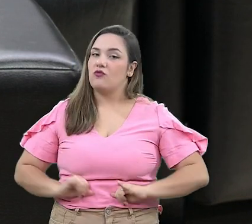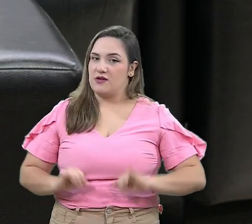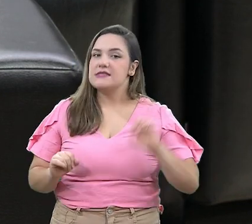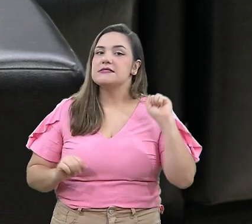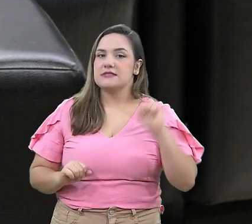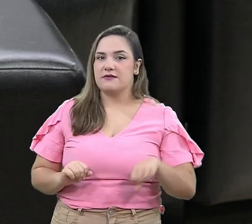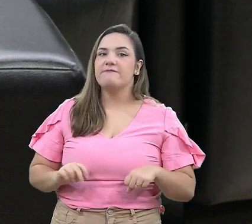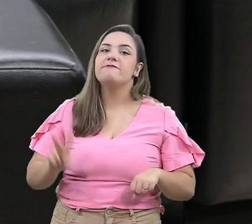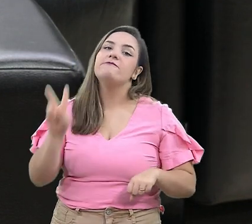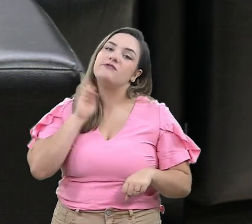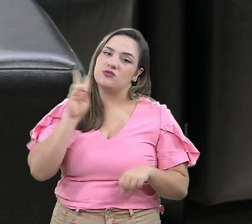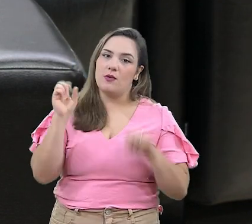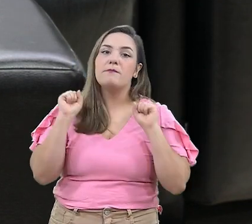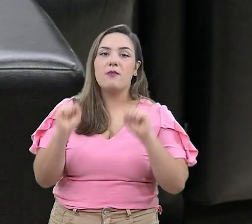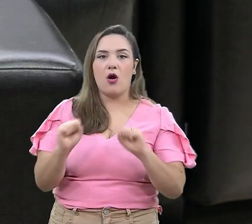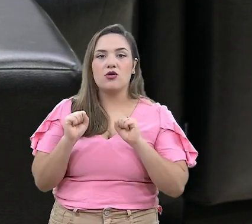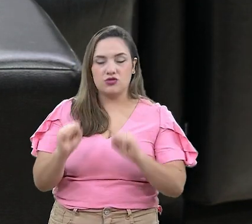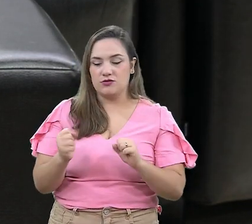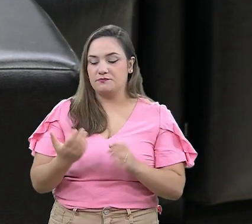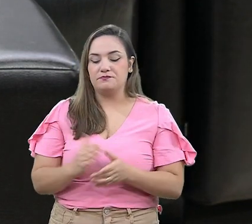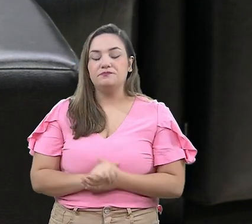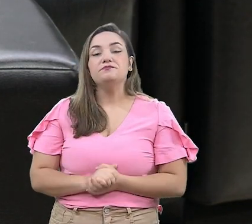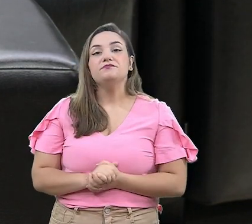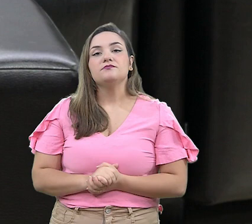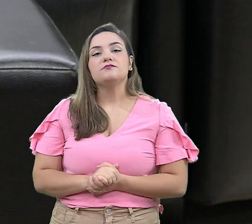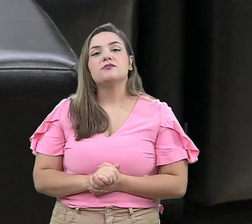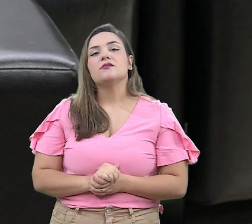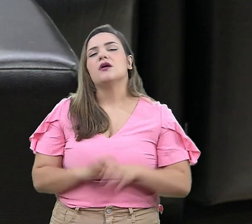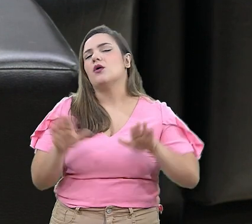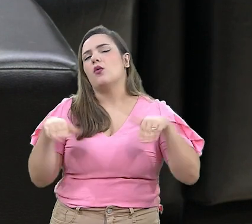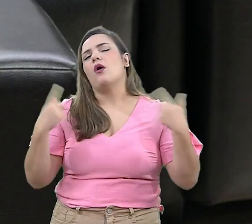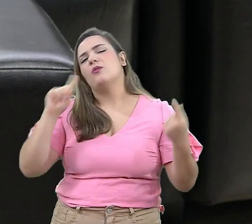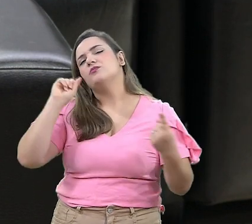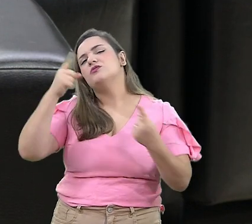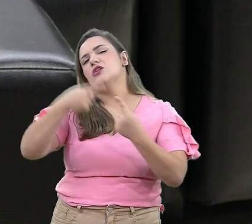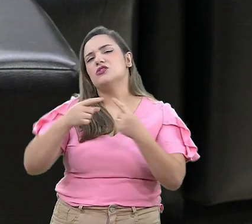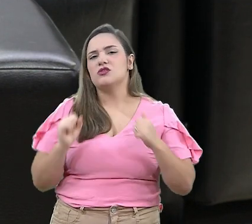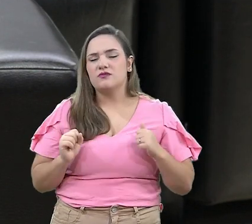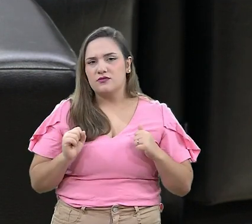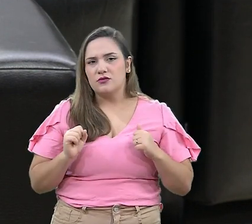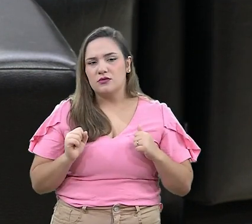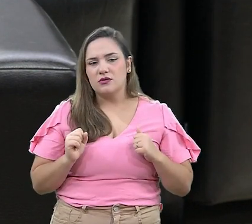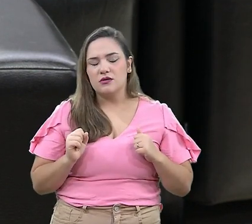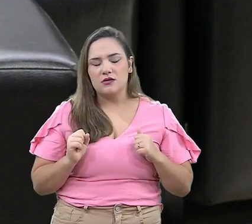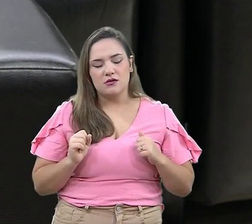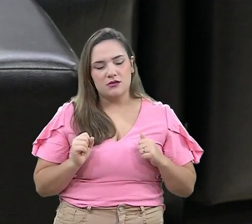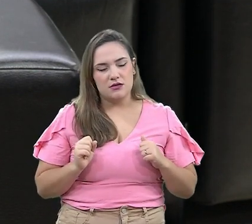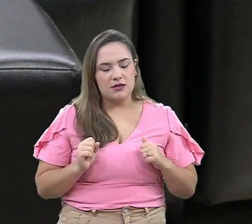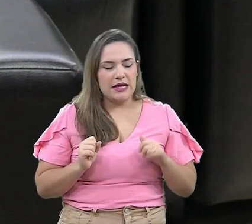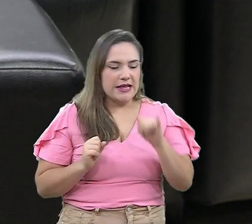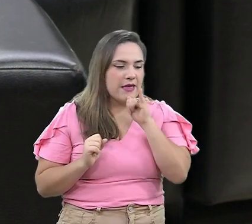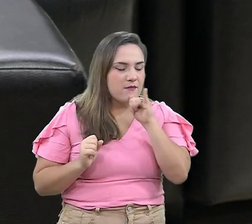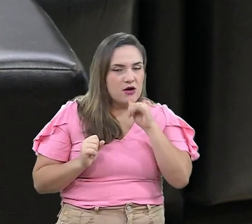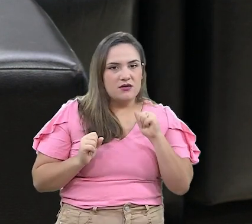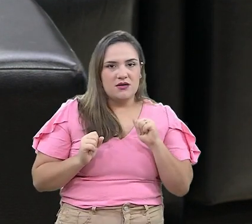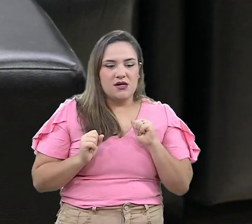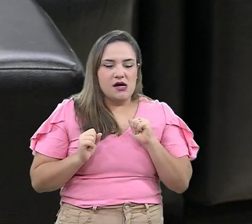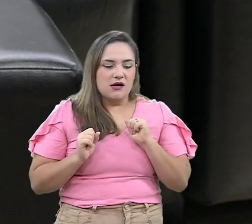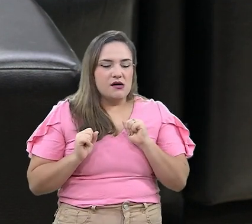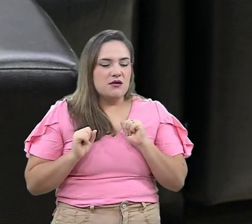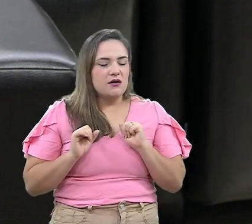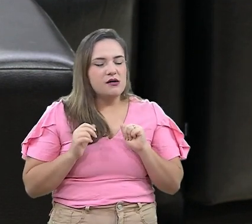mulher, podem ser vítimas, certo? E ela visa, assim, o constrangimento de uma